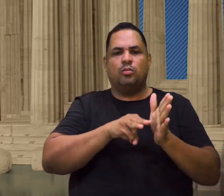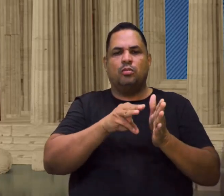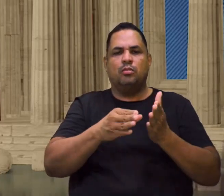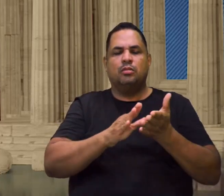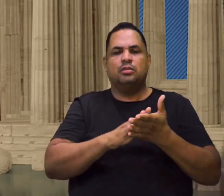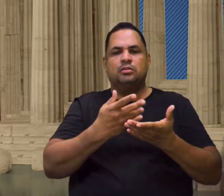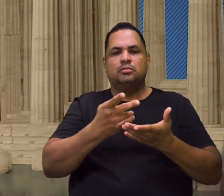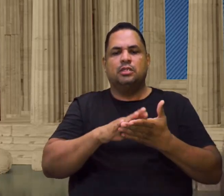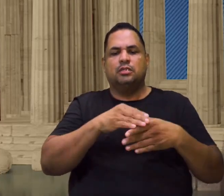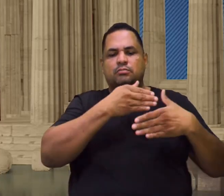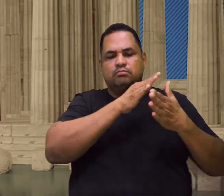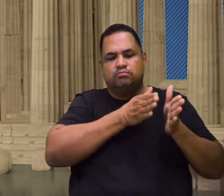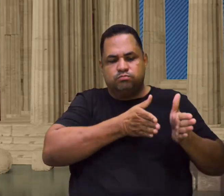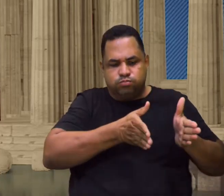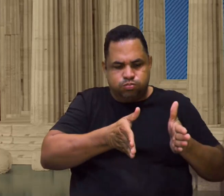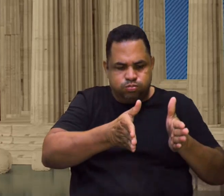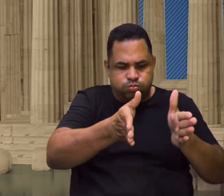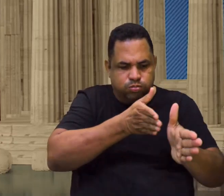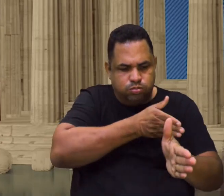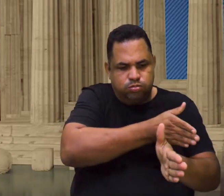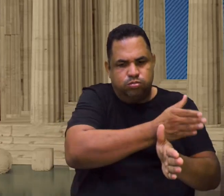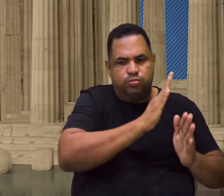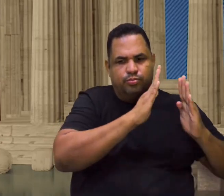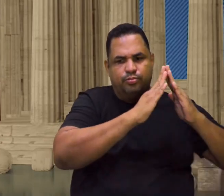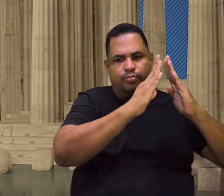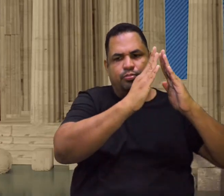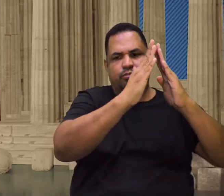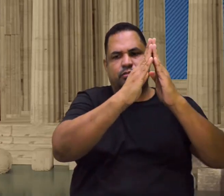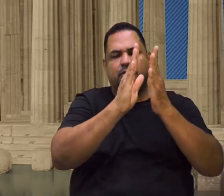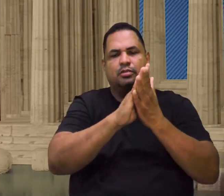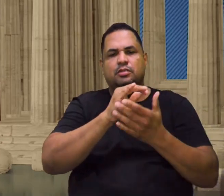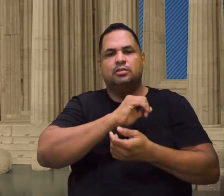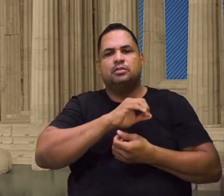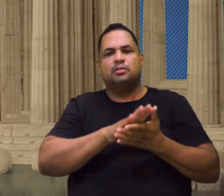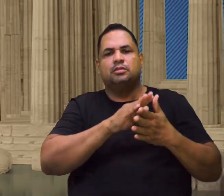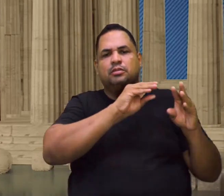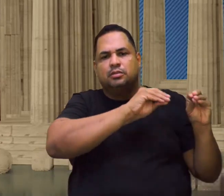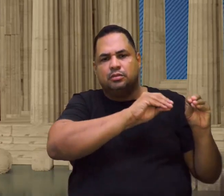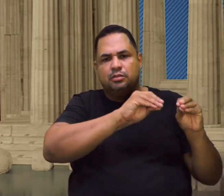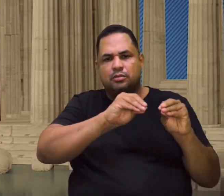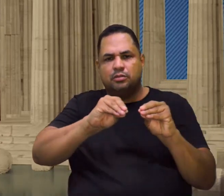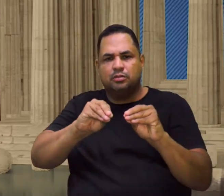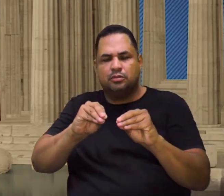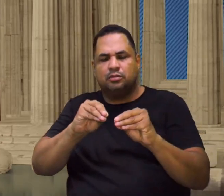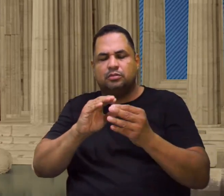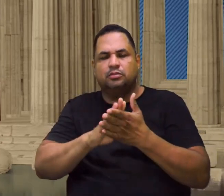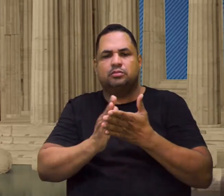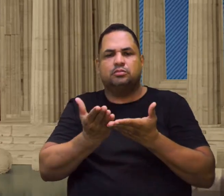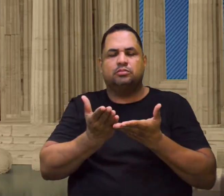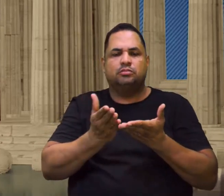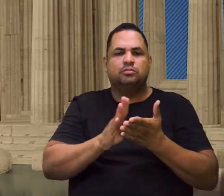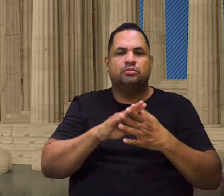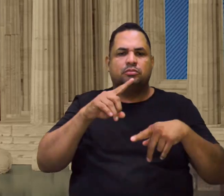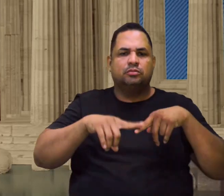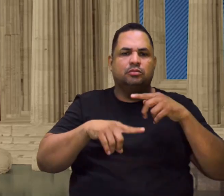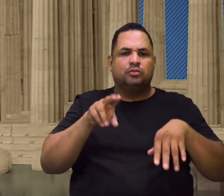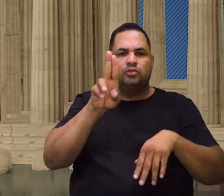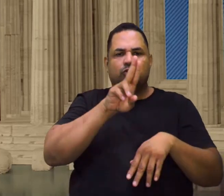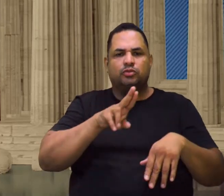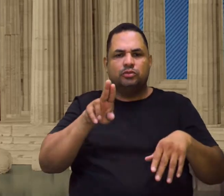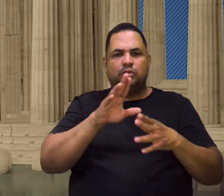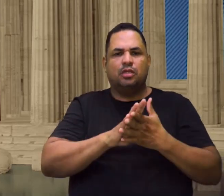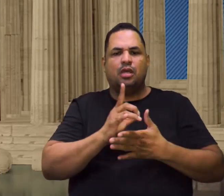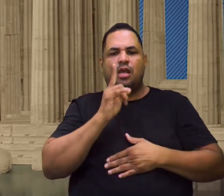água ela tem um elo com eles ali. Eles transportam os produtos deles, eles usam naquela água para